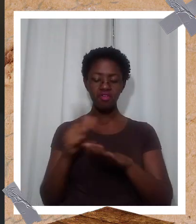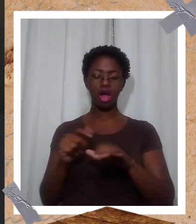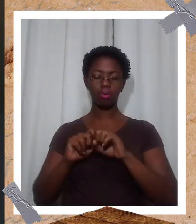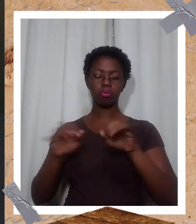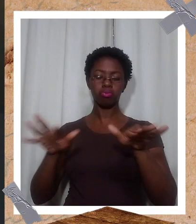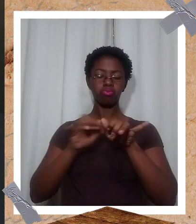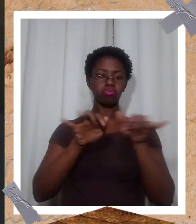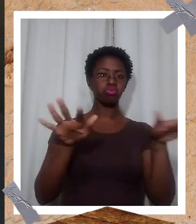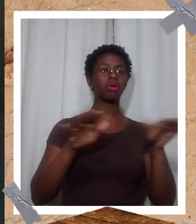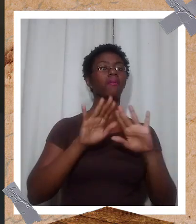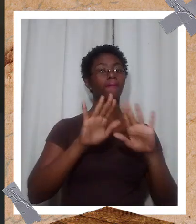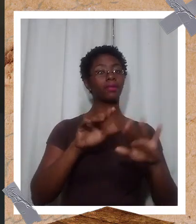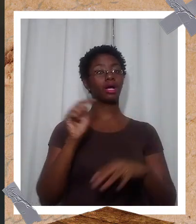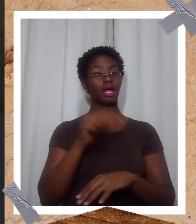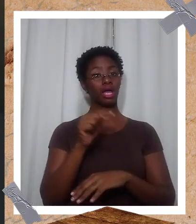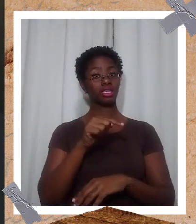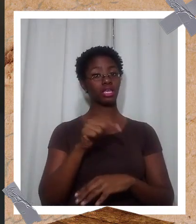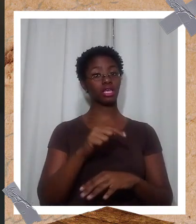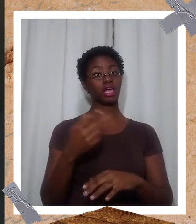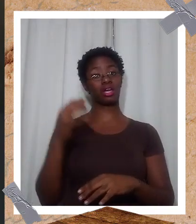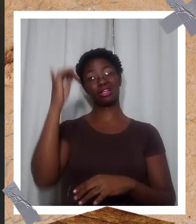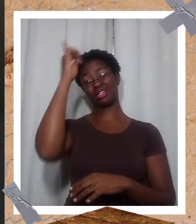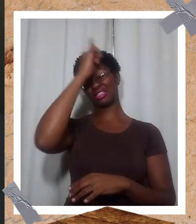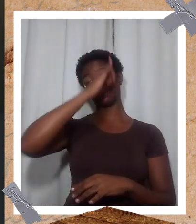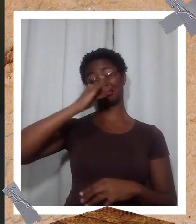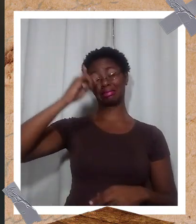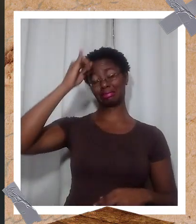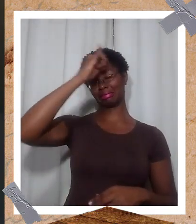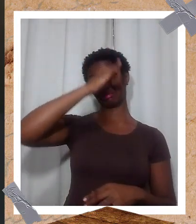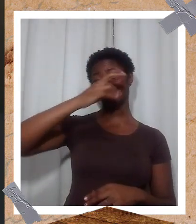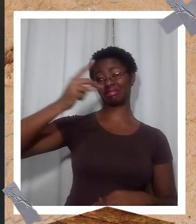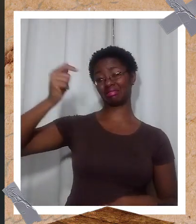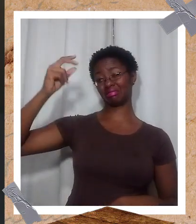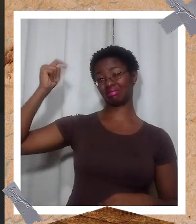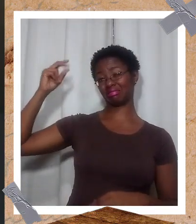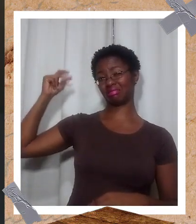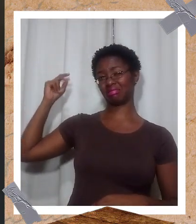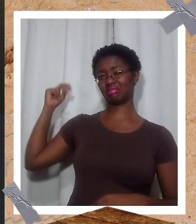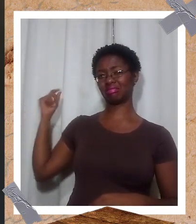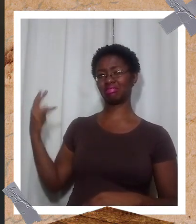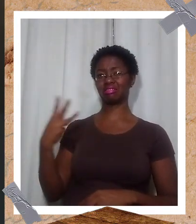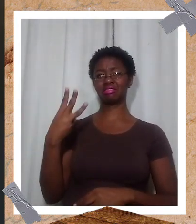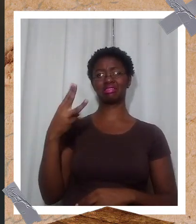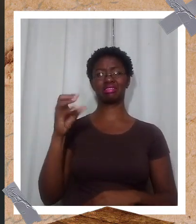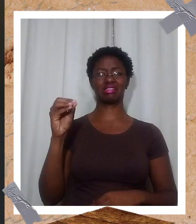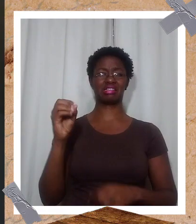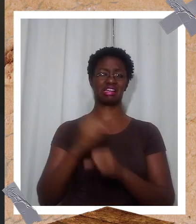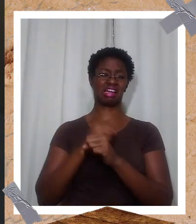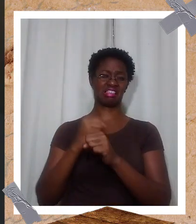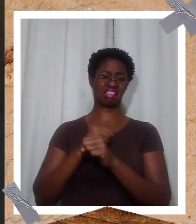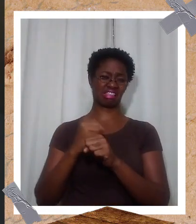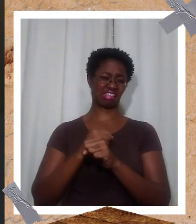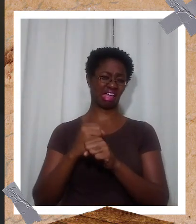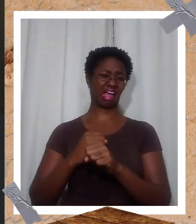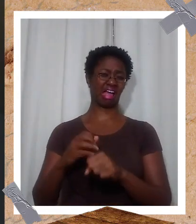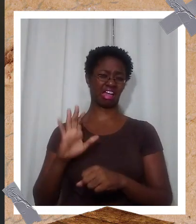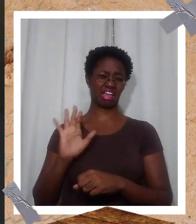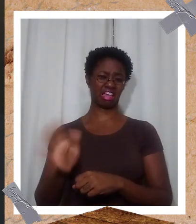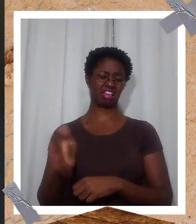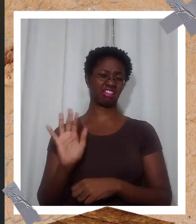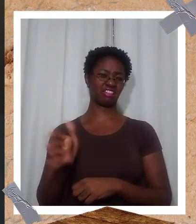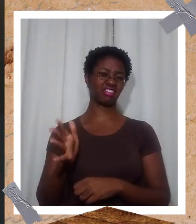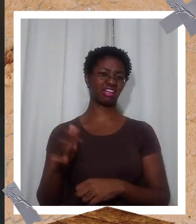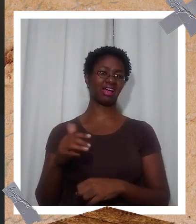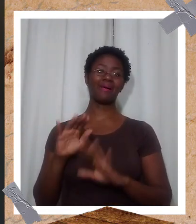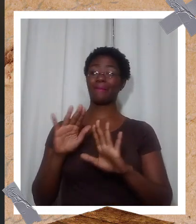é uma edição super antiga, tem mais de 30 anos, então é uma grande relíquia, né? Uma das grandes relíquias assim